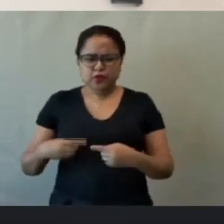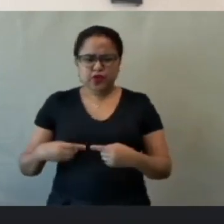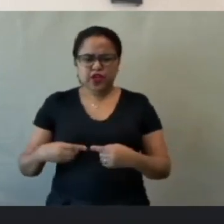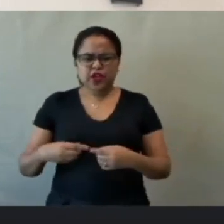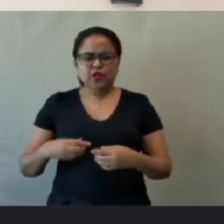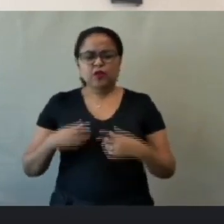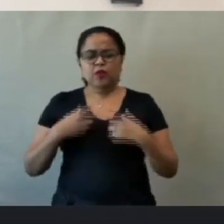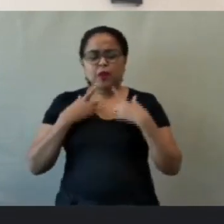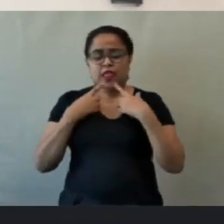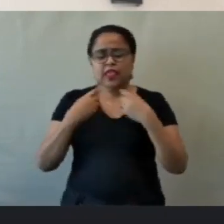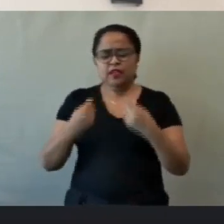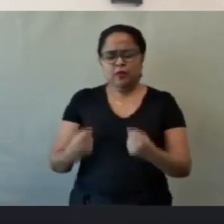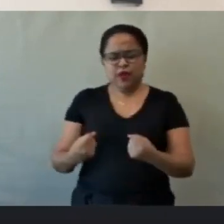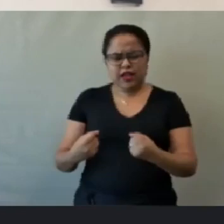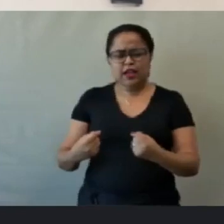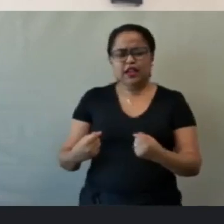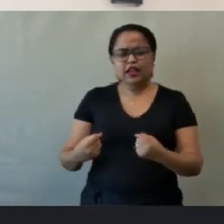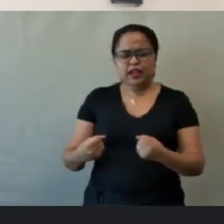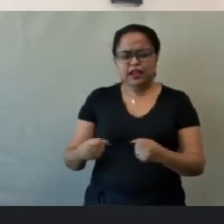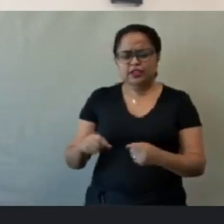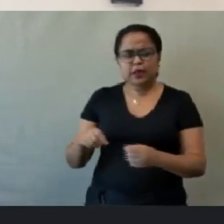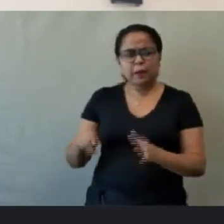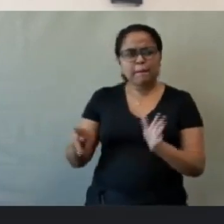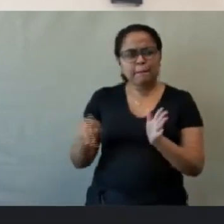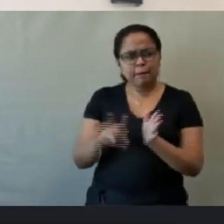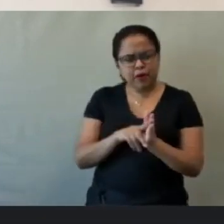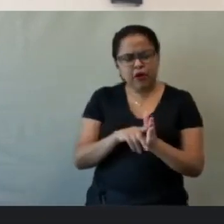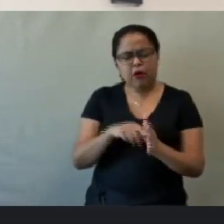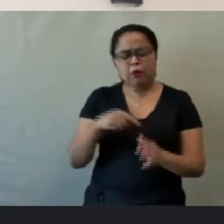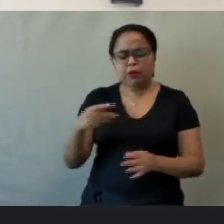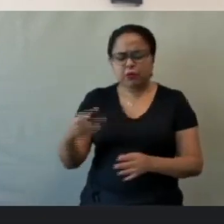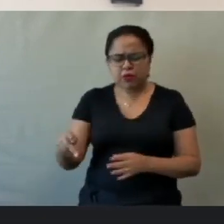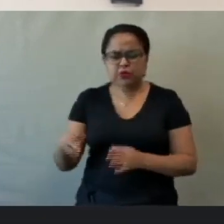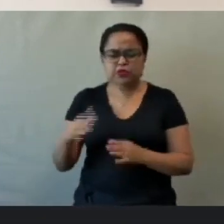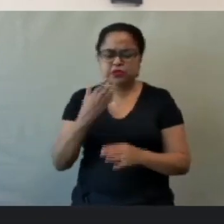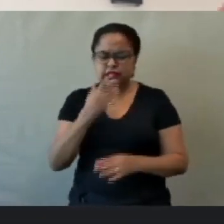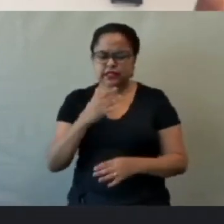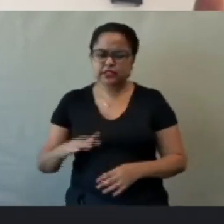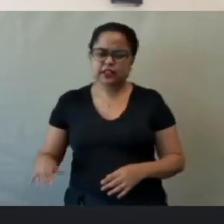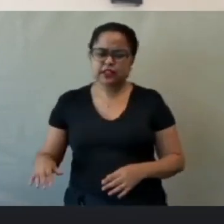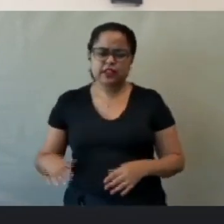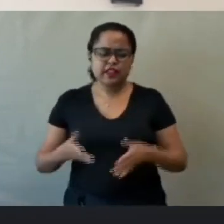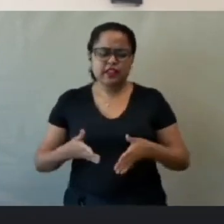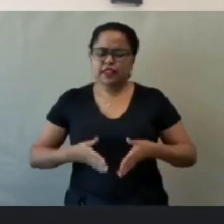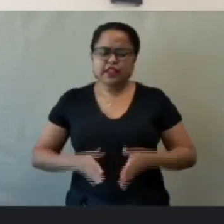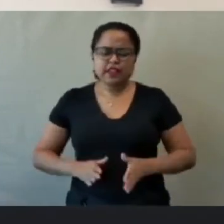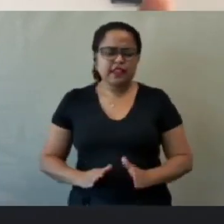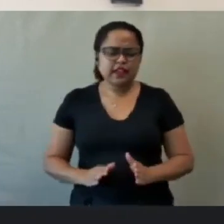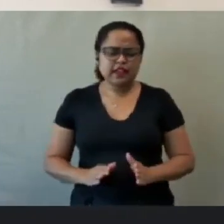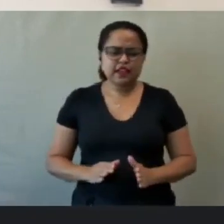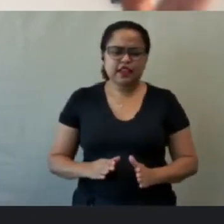acessível para eles, mas essa discussão precisa de começar muito cedo. Ninguém nasce racista e ninguém nasce violento. e essas coisas